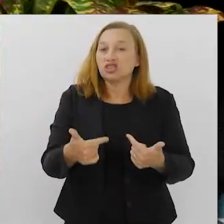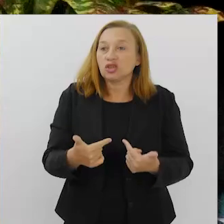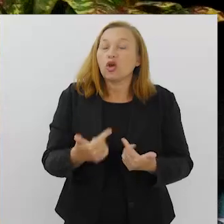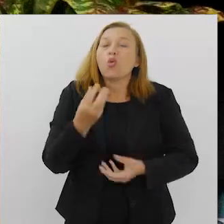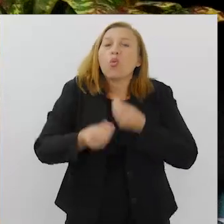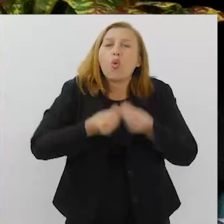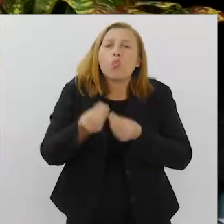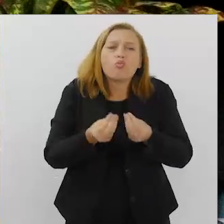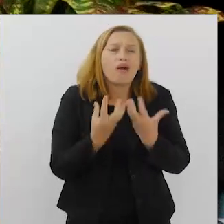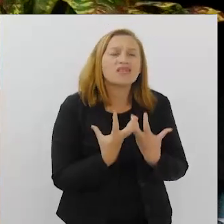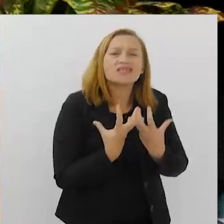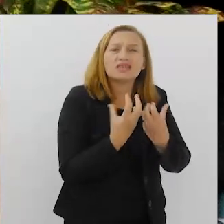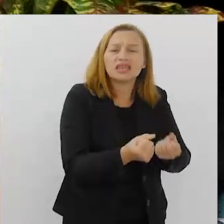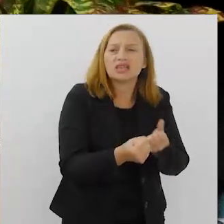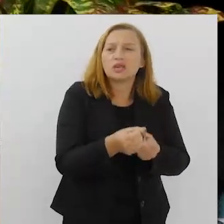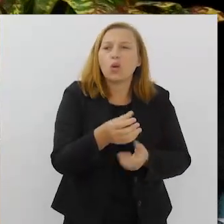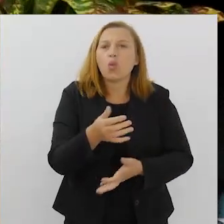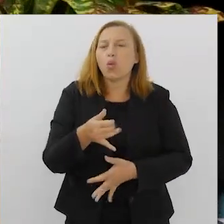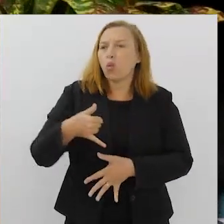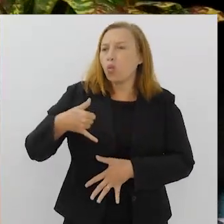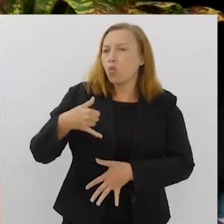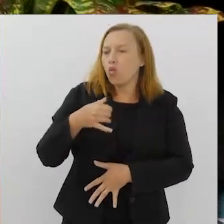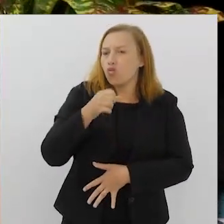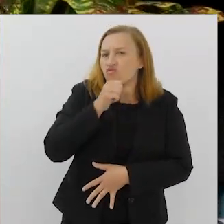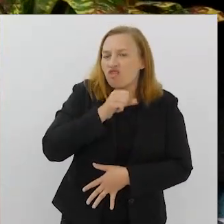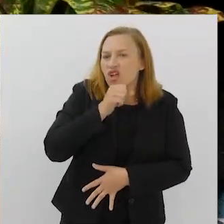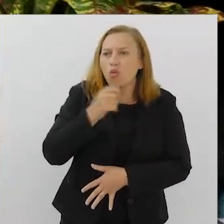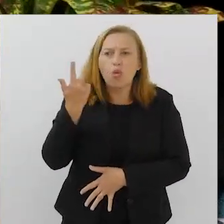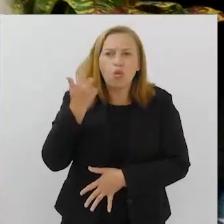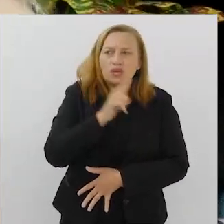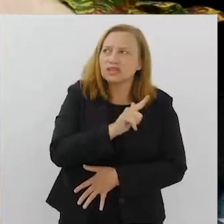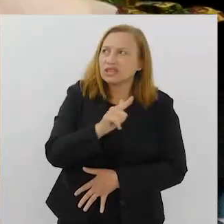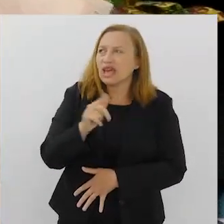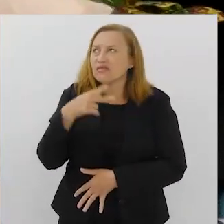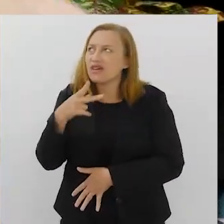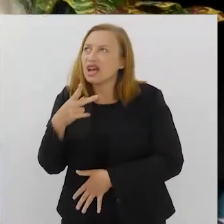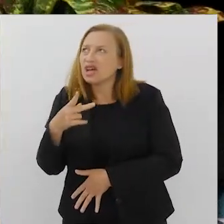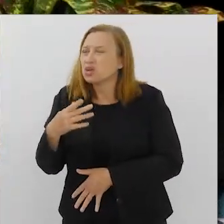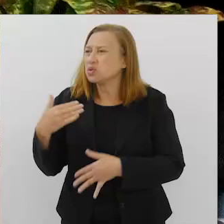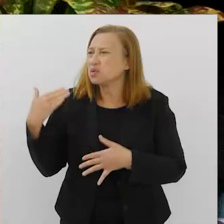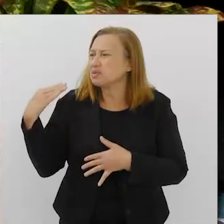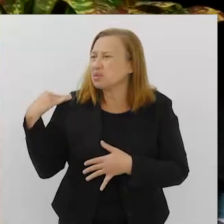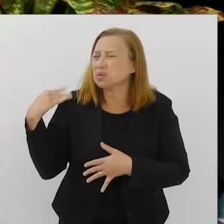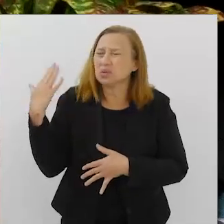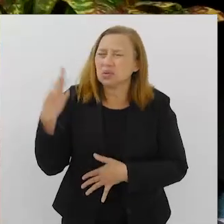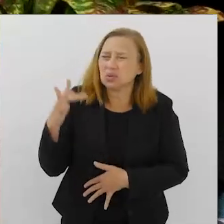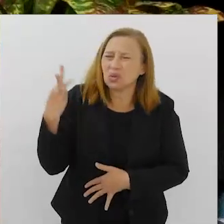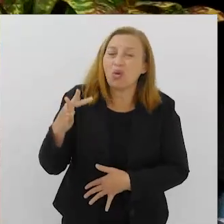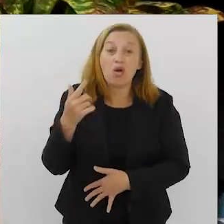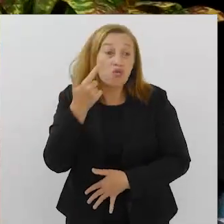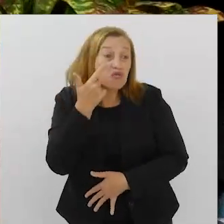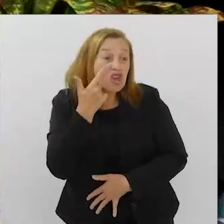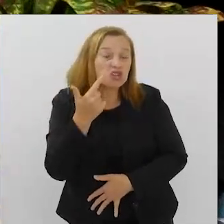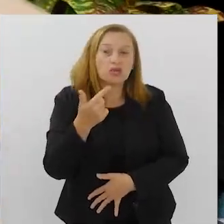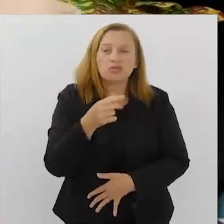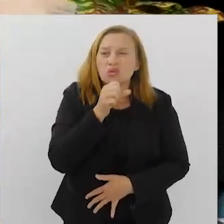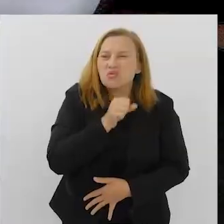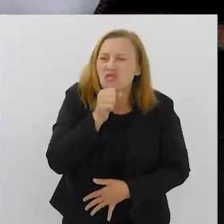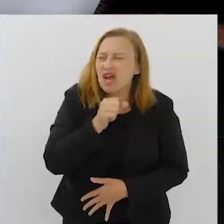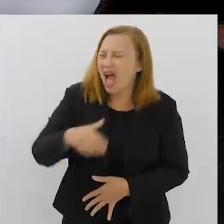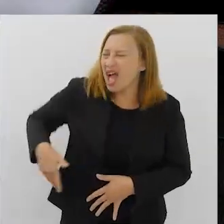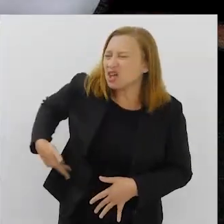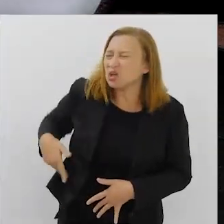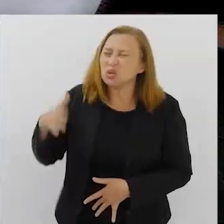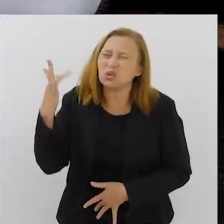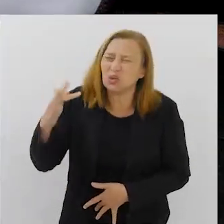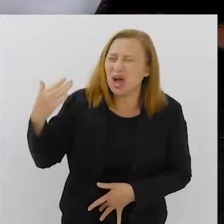aceitação? O idoso, ele consegue, ele sai dizendo, estou com mais dor, porque eu vejo tanta gente idosa reclamando que está com, eu estou com